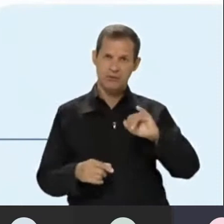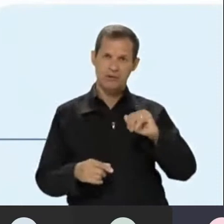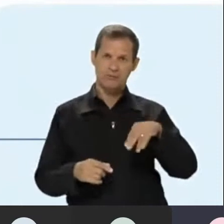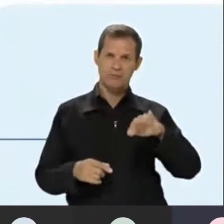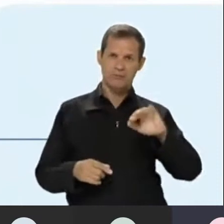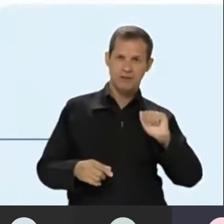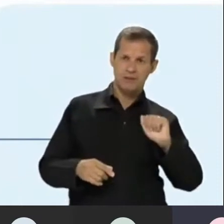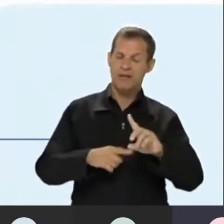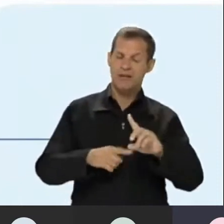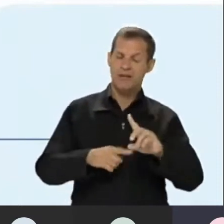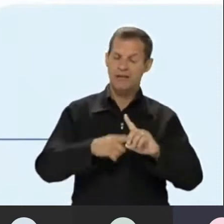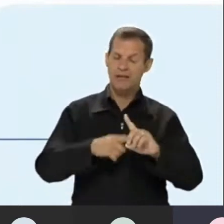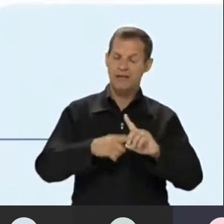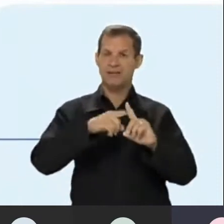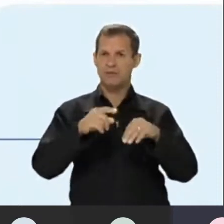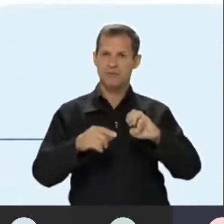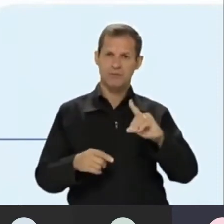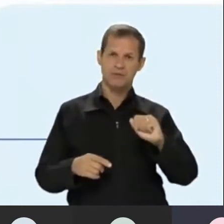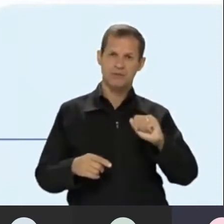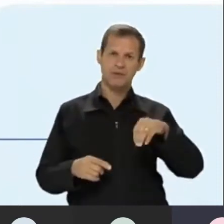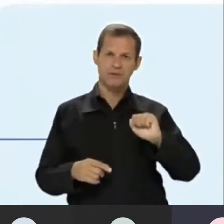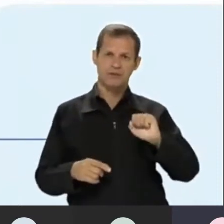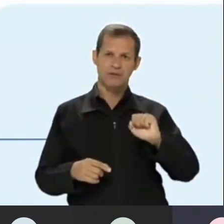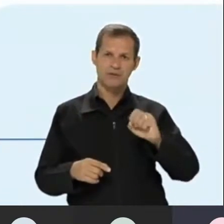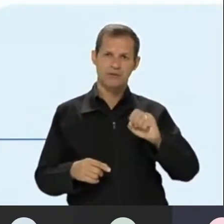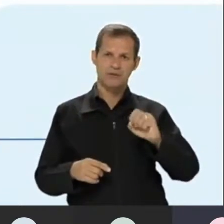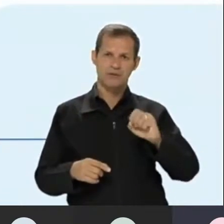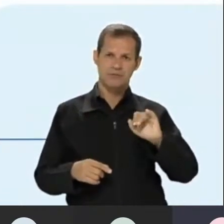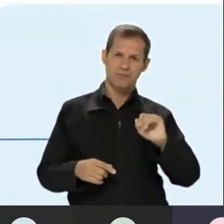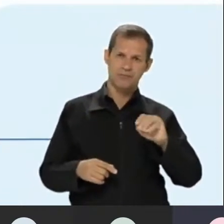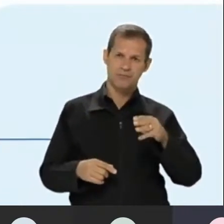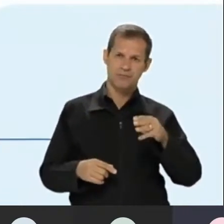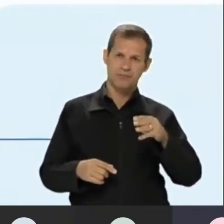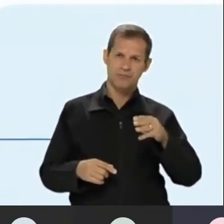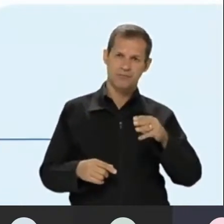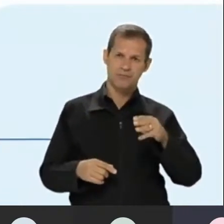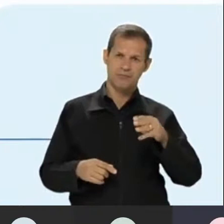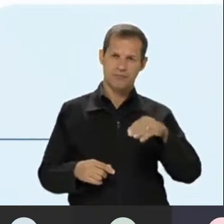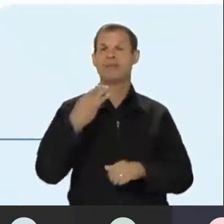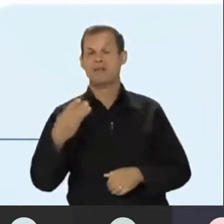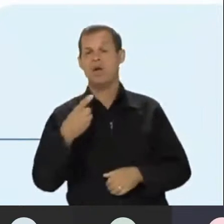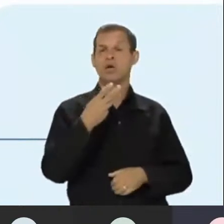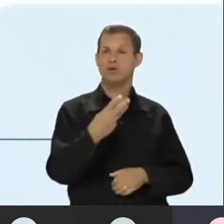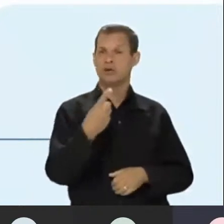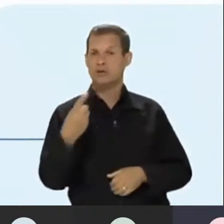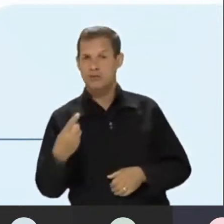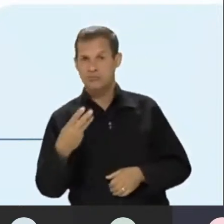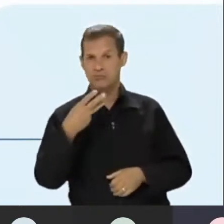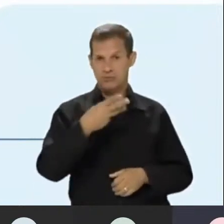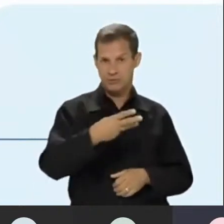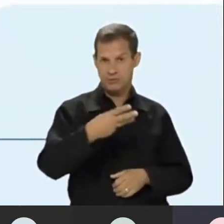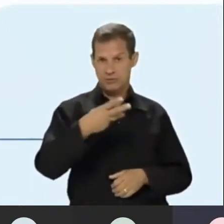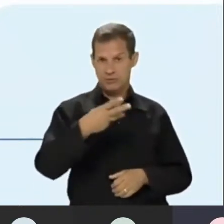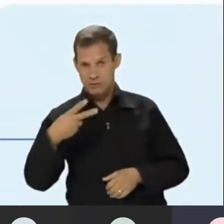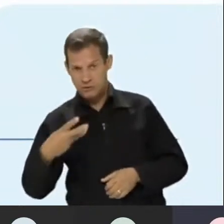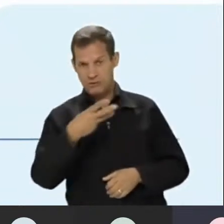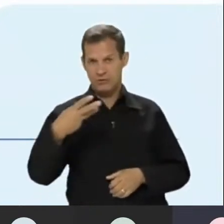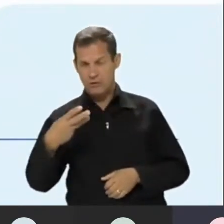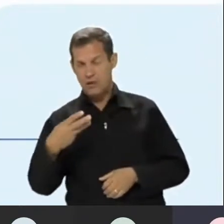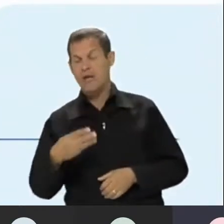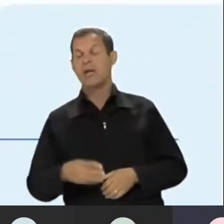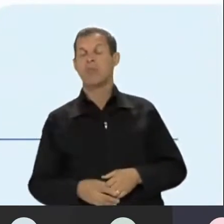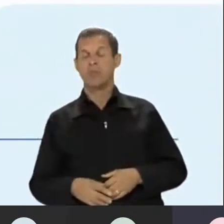mínima e a minha temperatura média máxima foi de 33. Então, 31, 32, 33. Essa